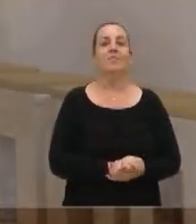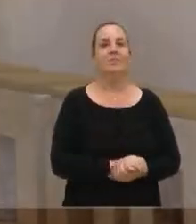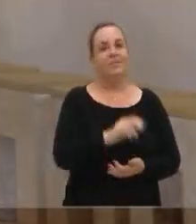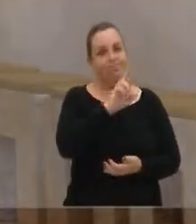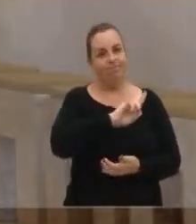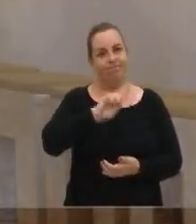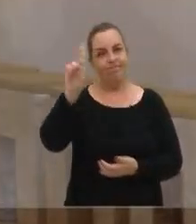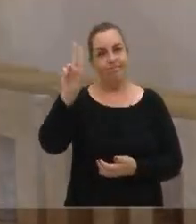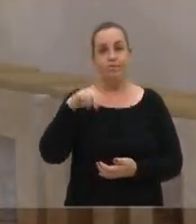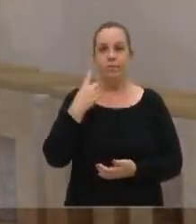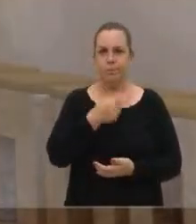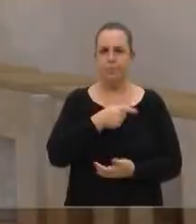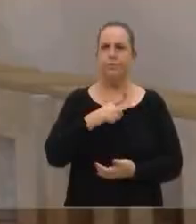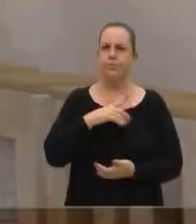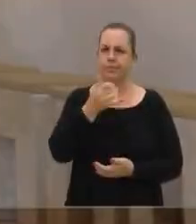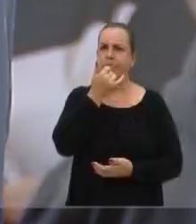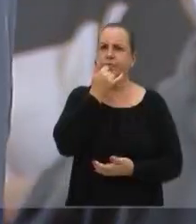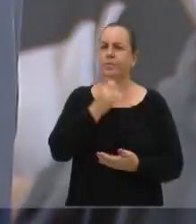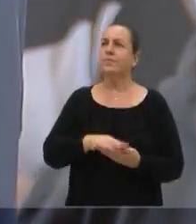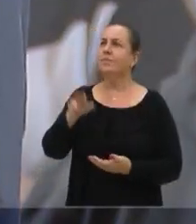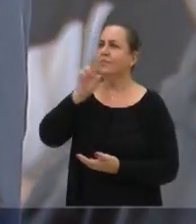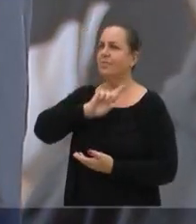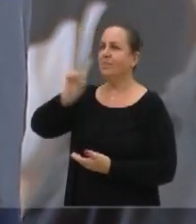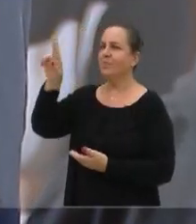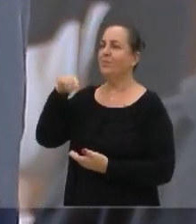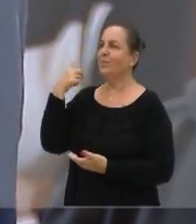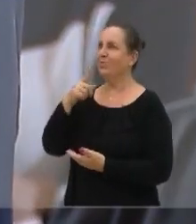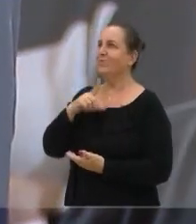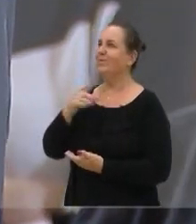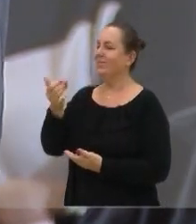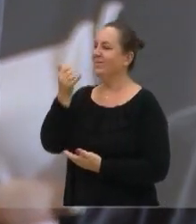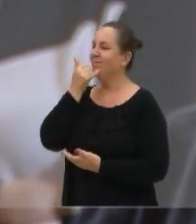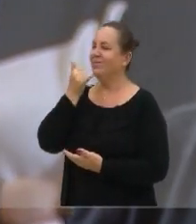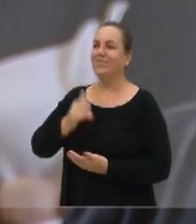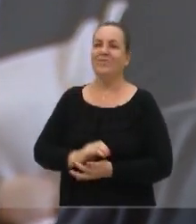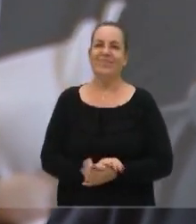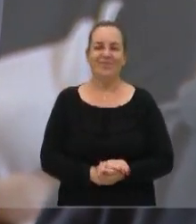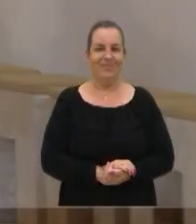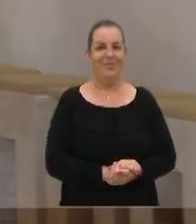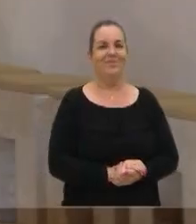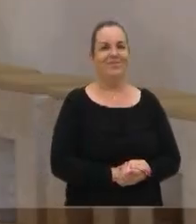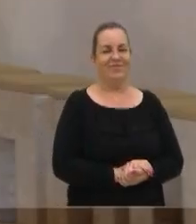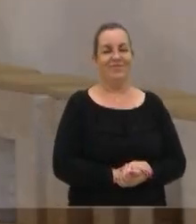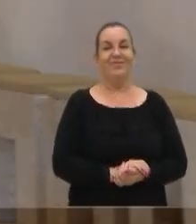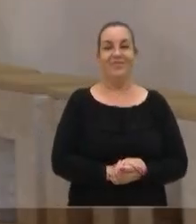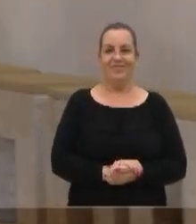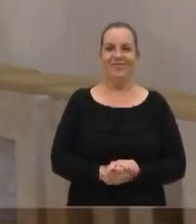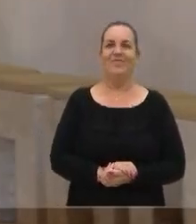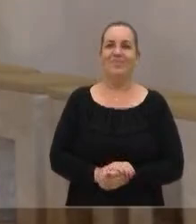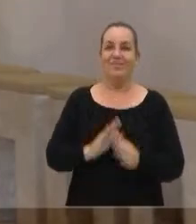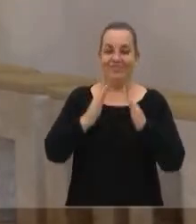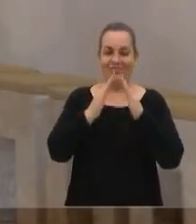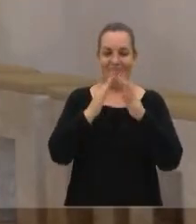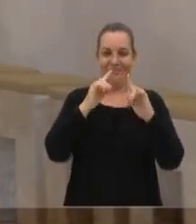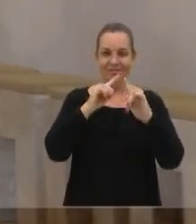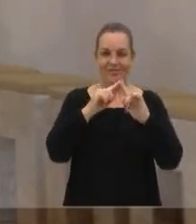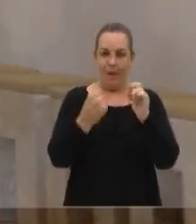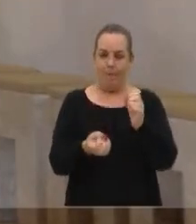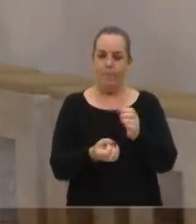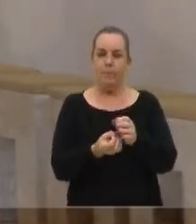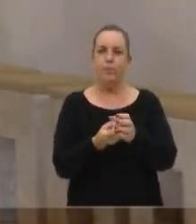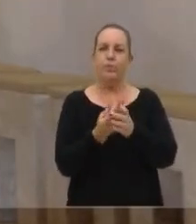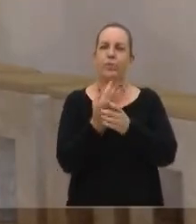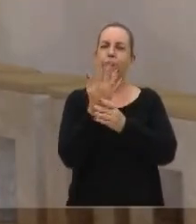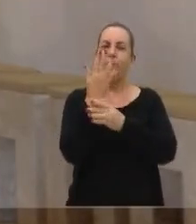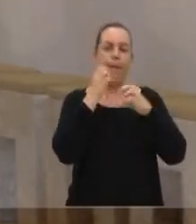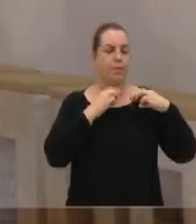nós. Senhor, tende piedade de nós. Senhor, tende piedade de nós. A Igreja nasce missionária